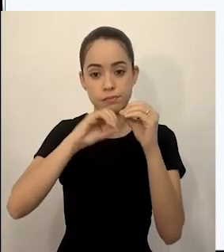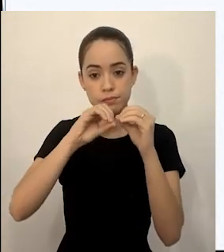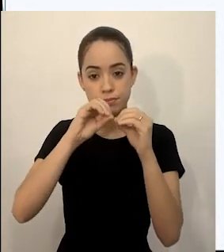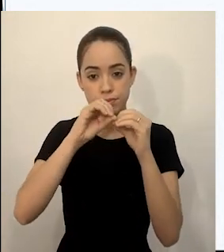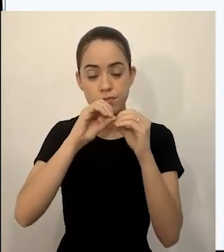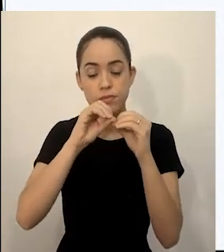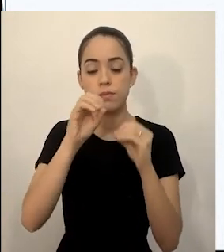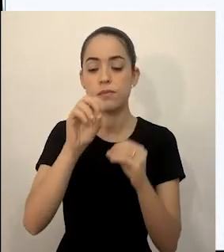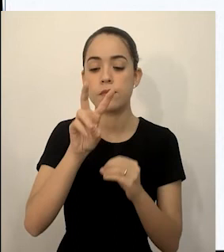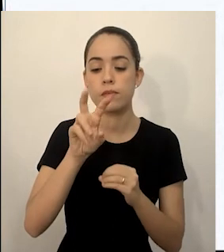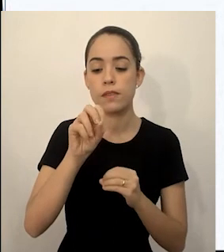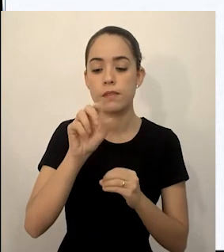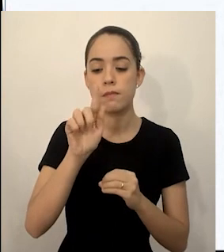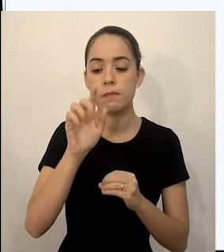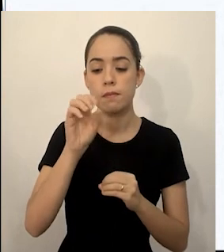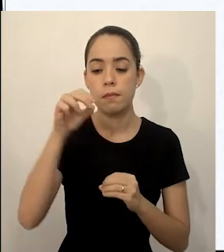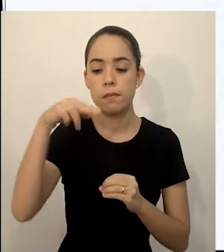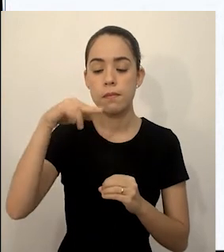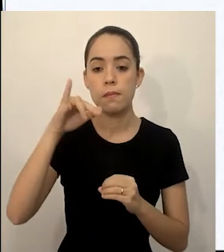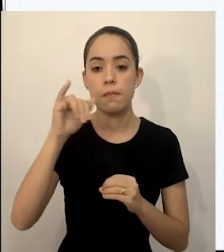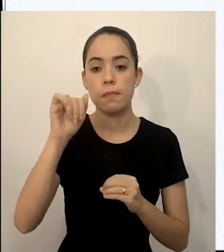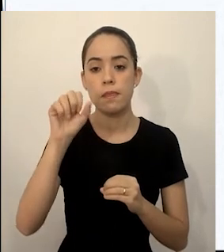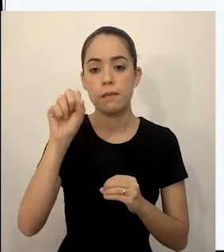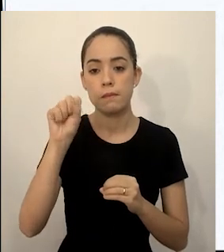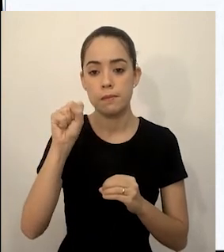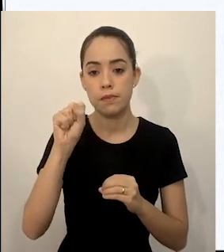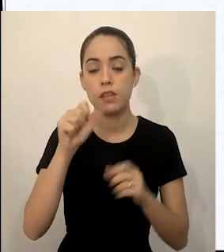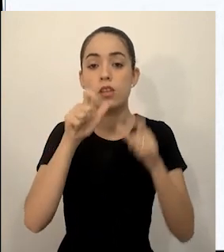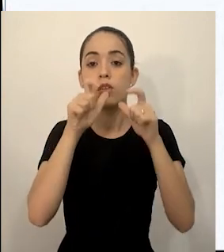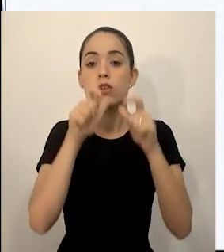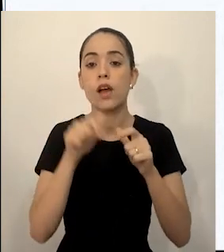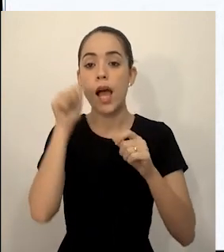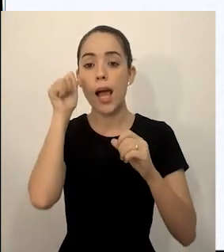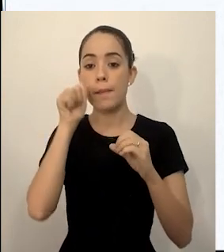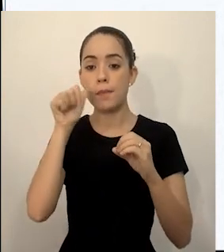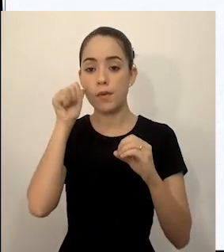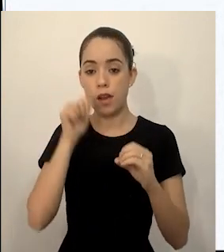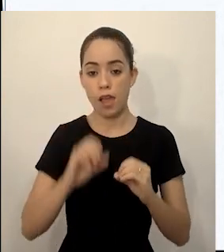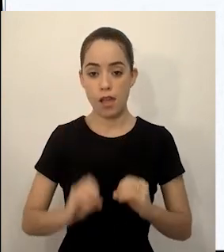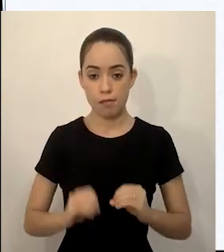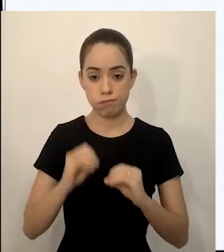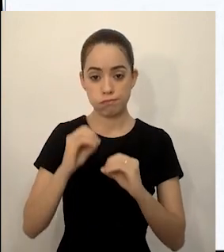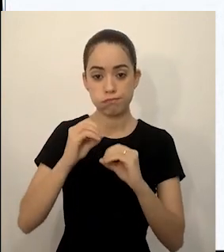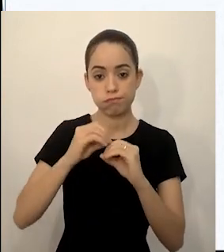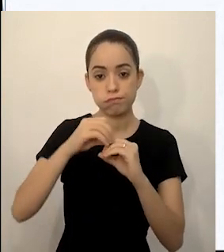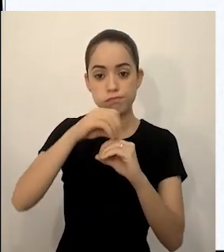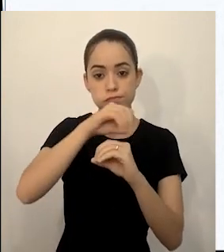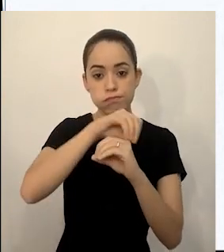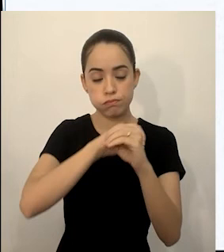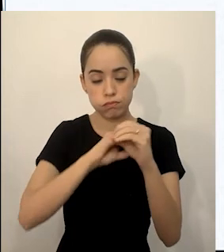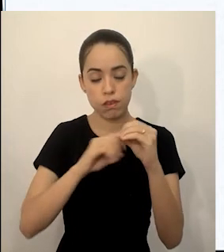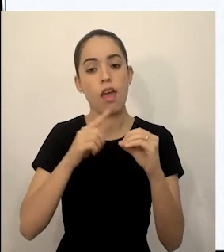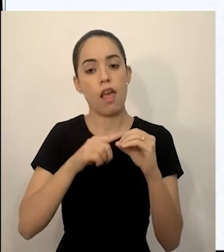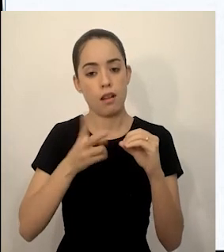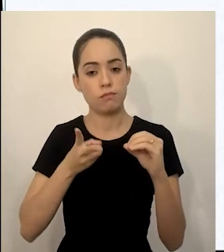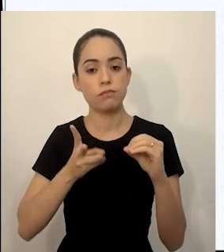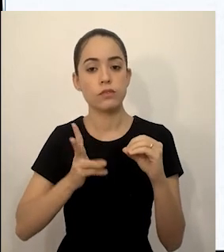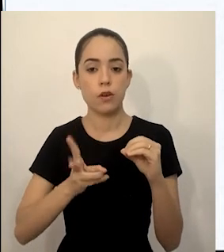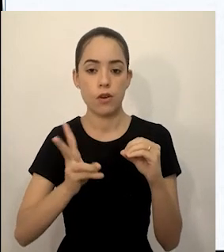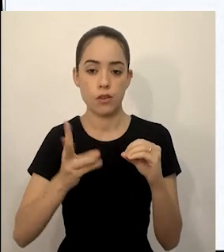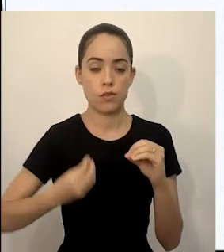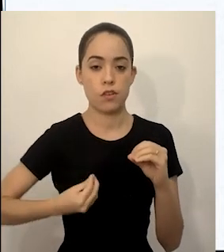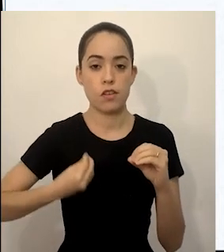superfície dos ovários sobrevivem a todo o processo e